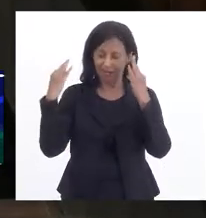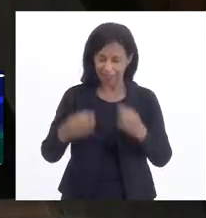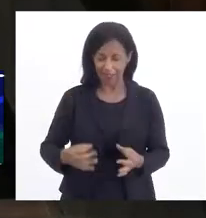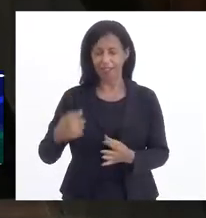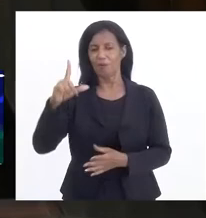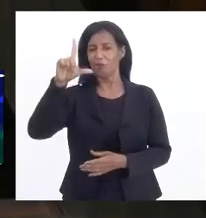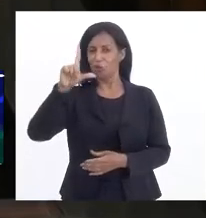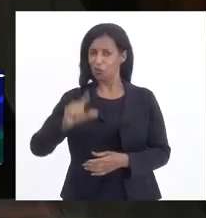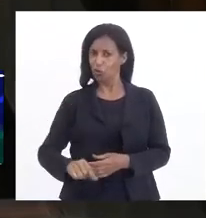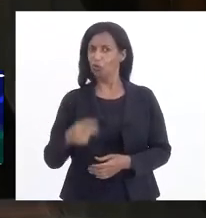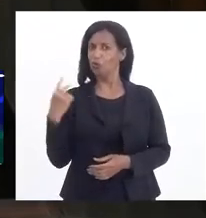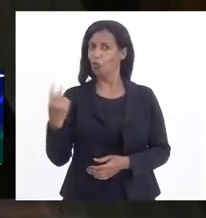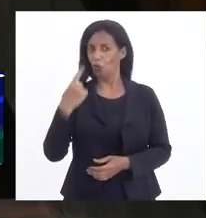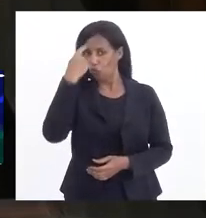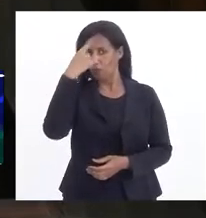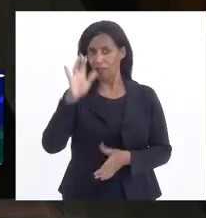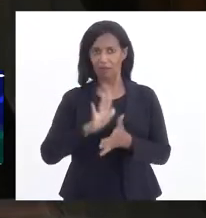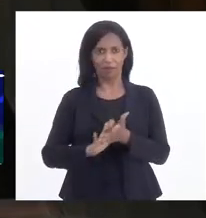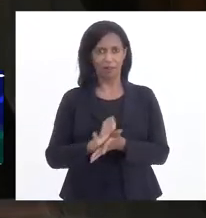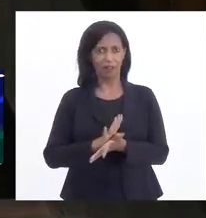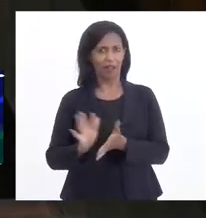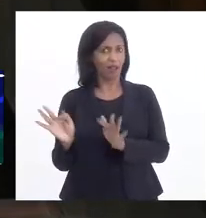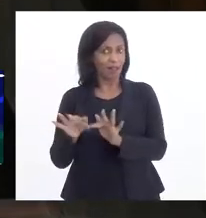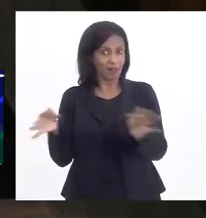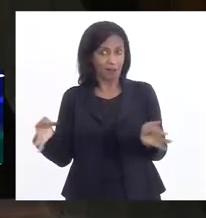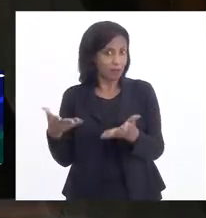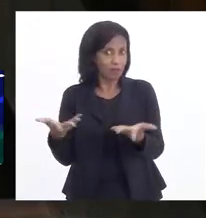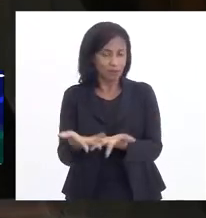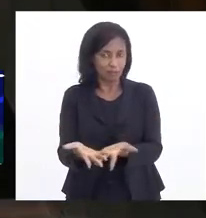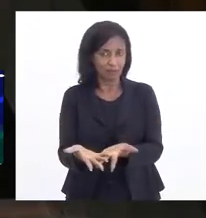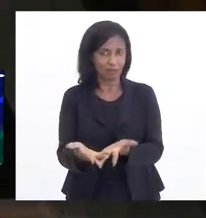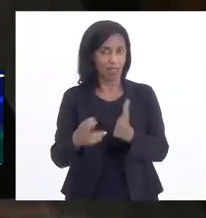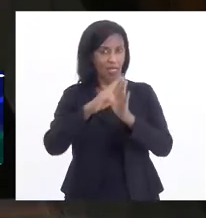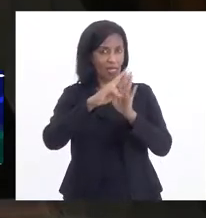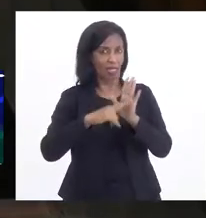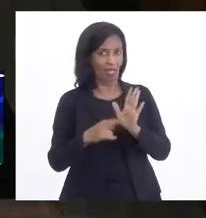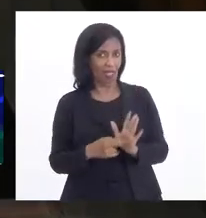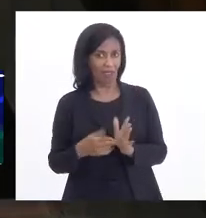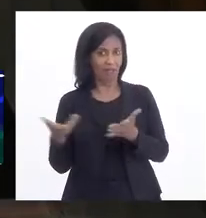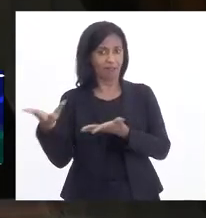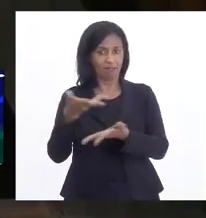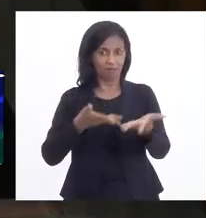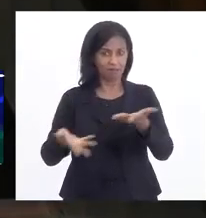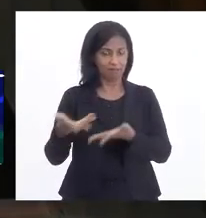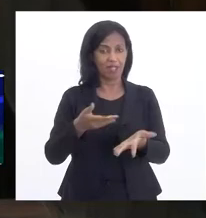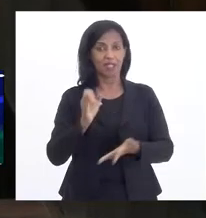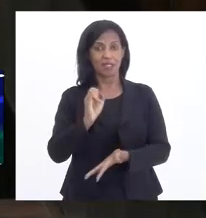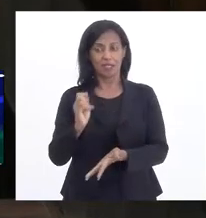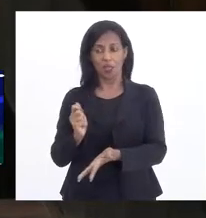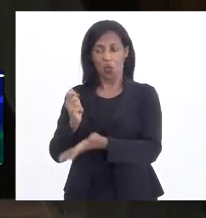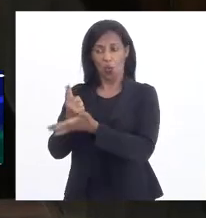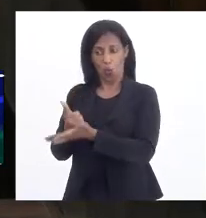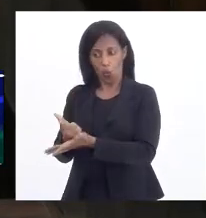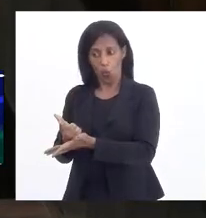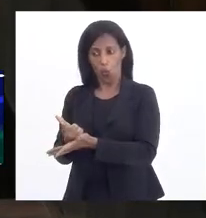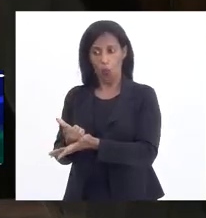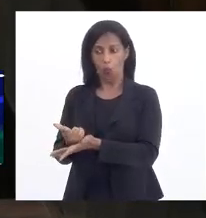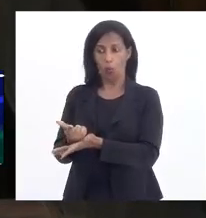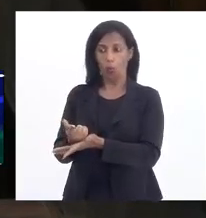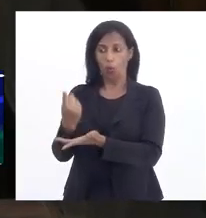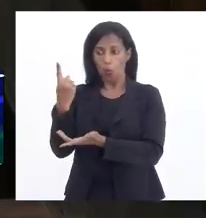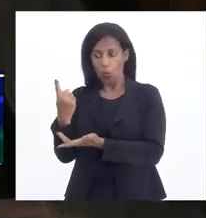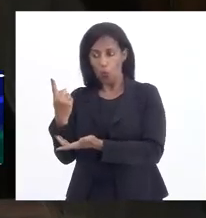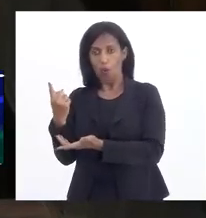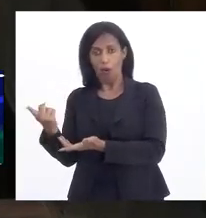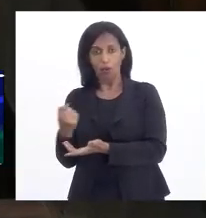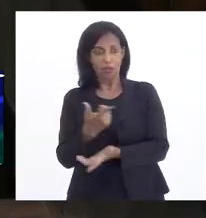certamente barateia o preço, não estou inventando nada aqui. É assim que funciona as regras do jogo comercial. Se eu compro 1 quilo, é esse preço. Se eu compro 100 quilos,